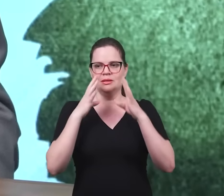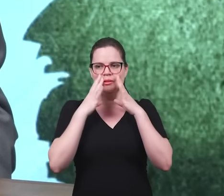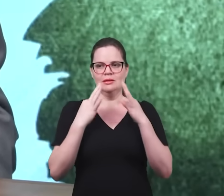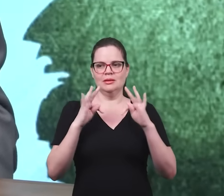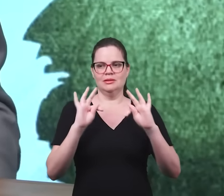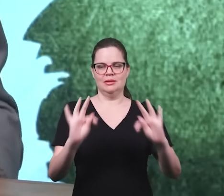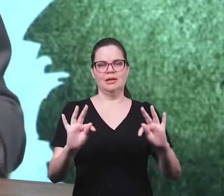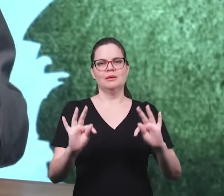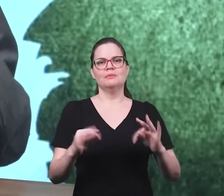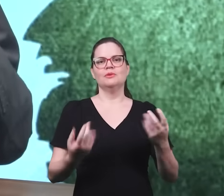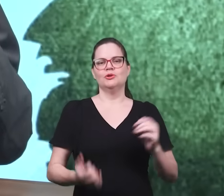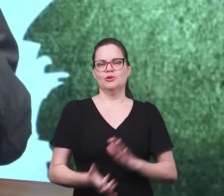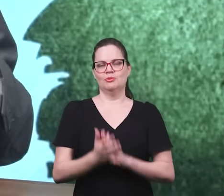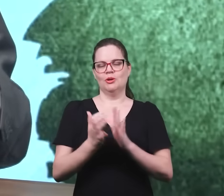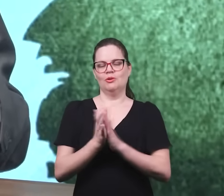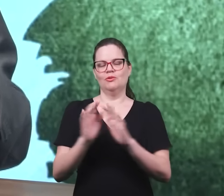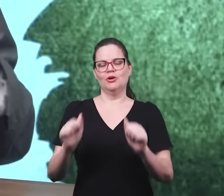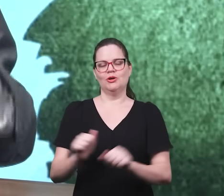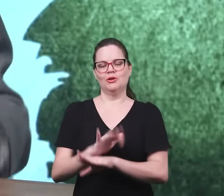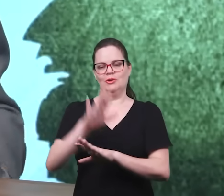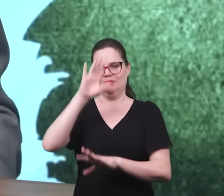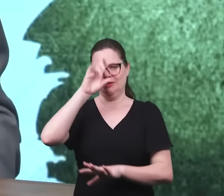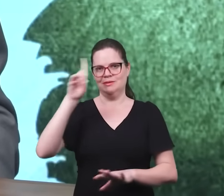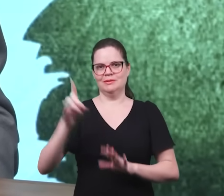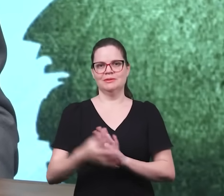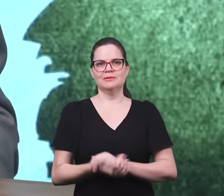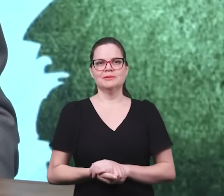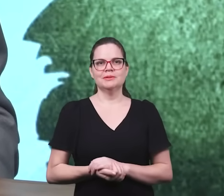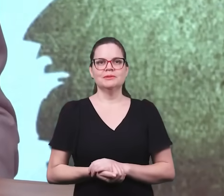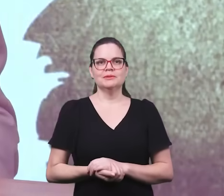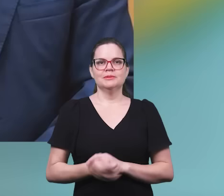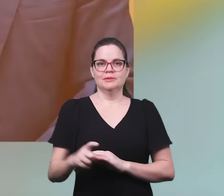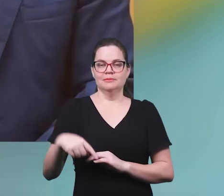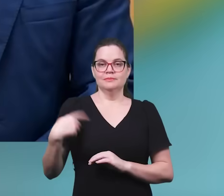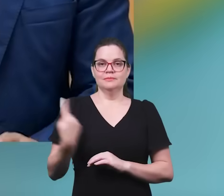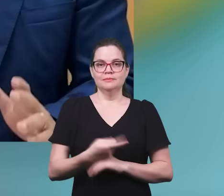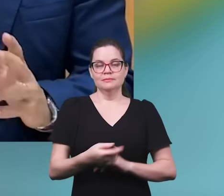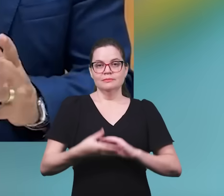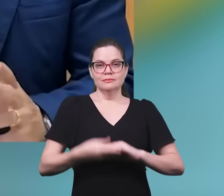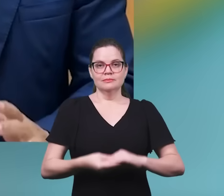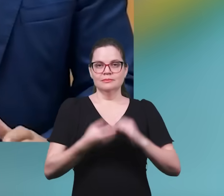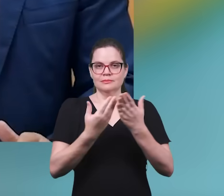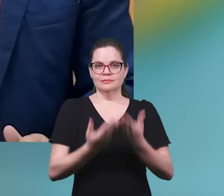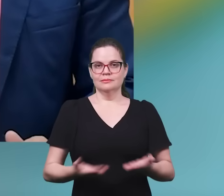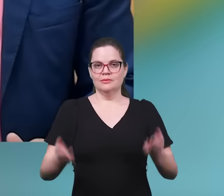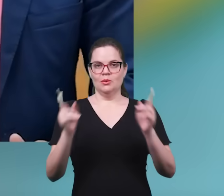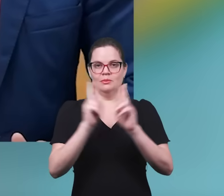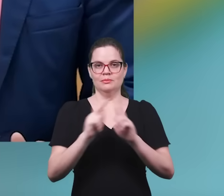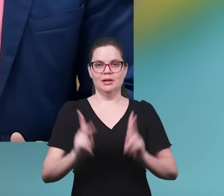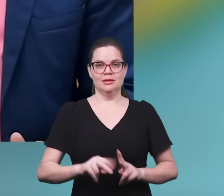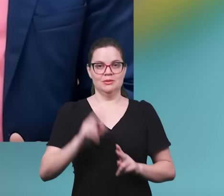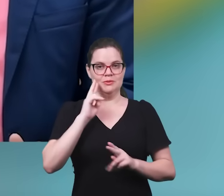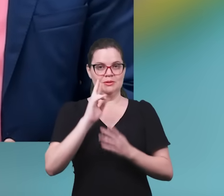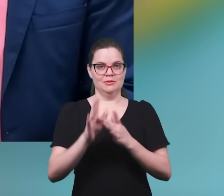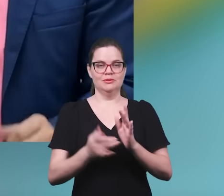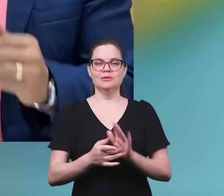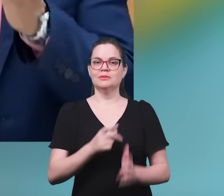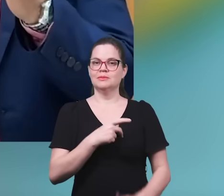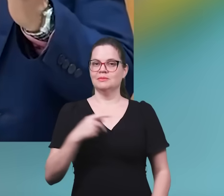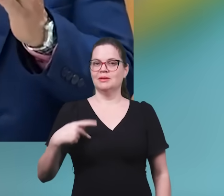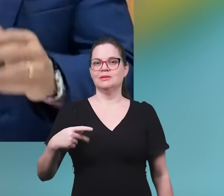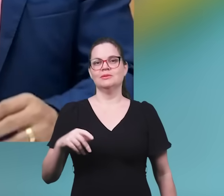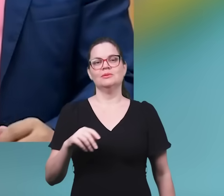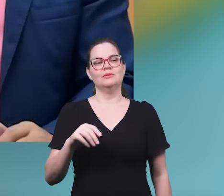então ouvir um testemunho para louvor e glorificação do nome do Senhor. Nós saudamos a todos com a paz do Senhor Jesus.